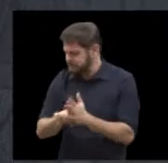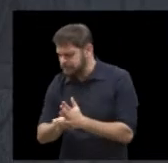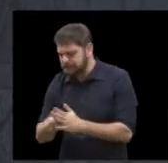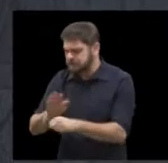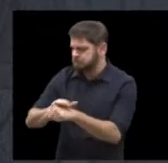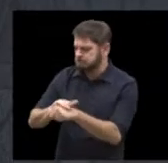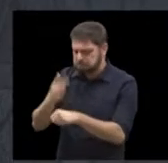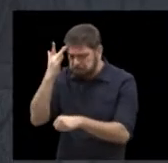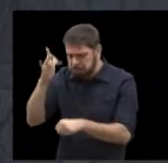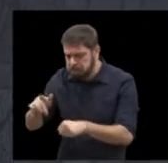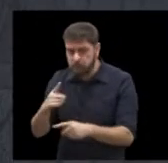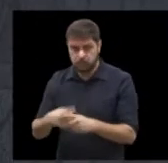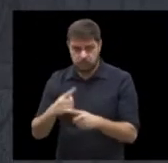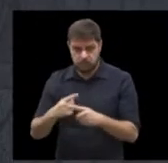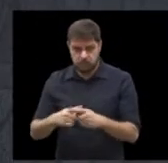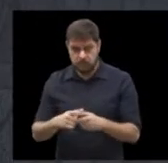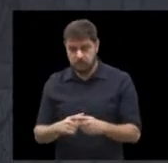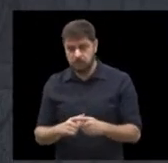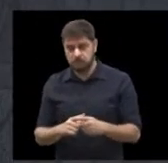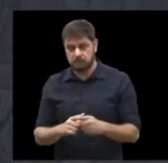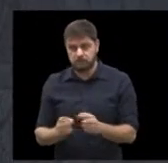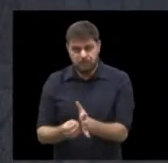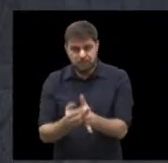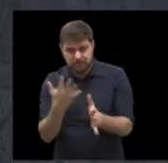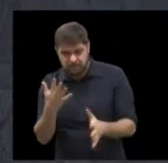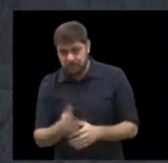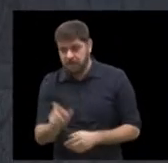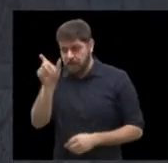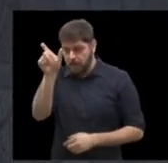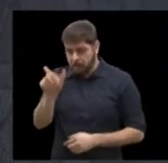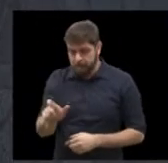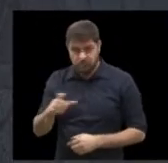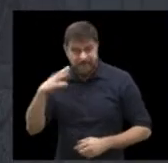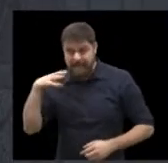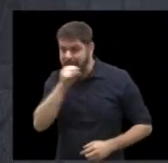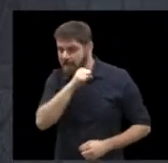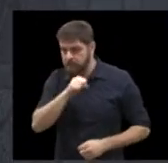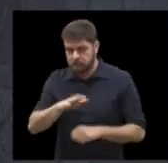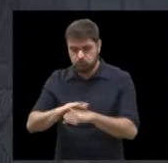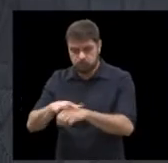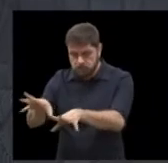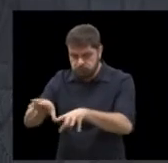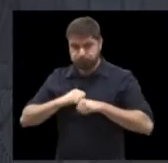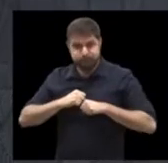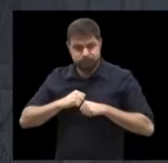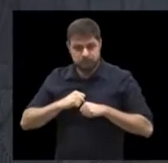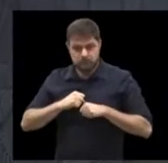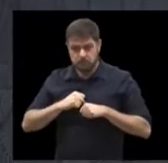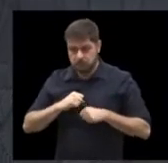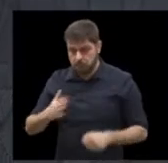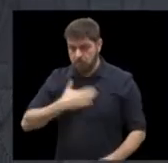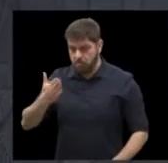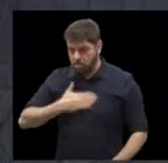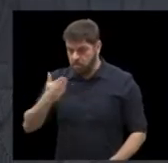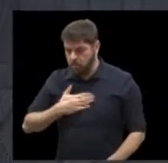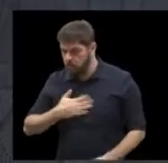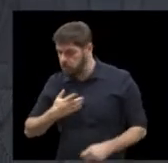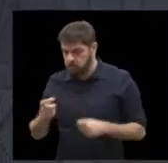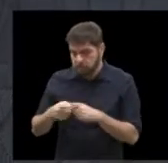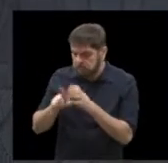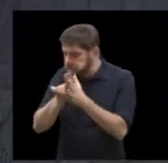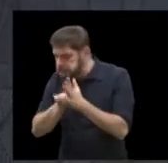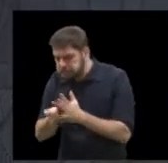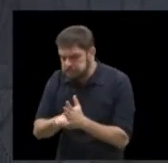doença. Porque a doença, às vezes, ela pode correr de uma maneira muito rápida. Então, daí assusta o plantonista, ele